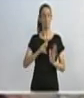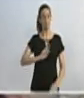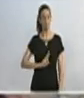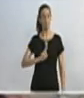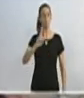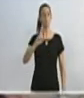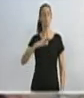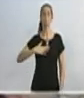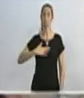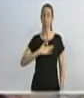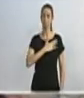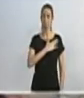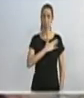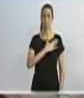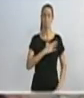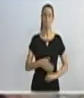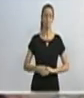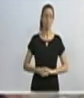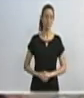o prefeito municipal.